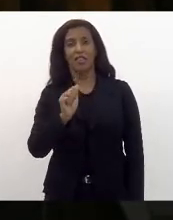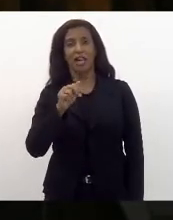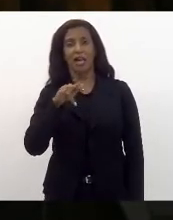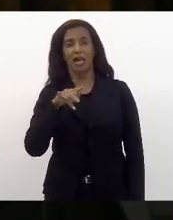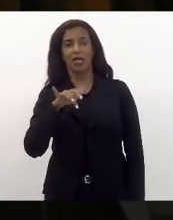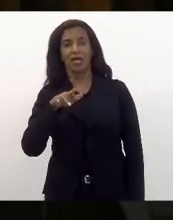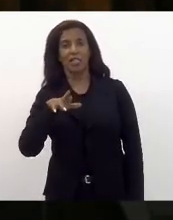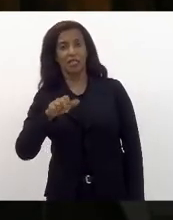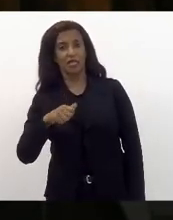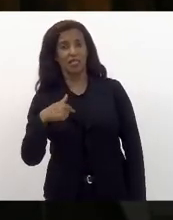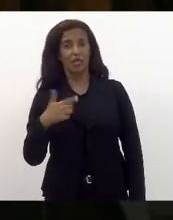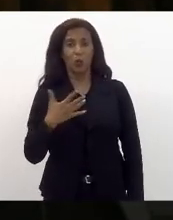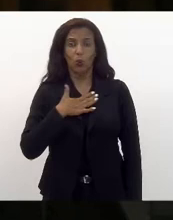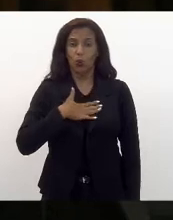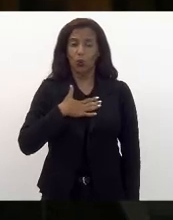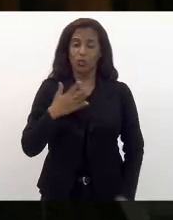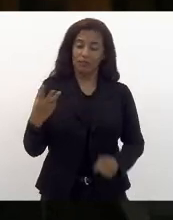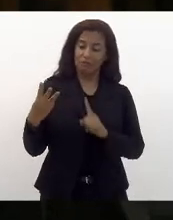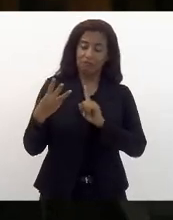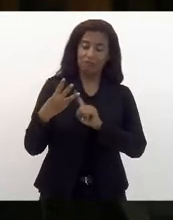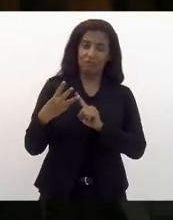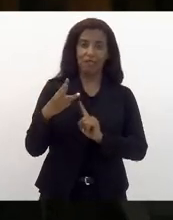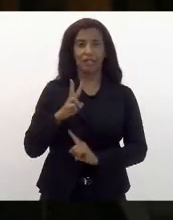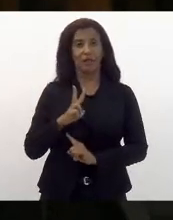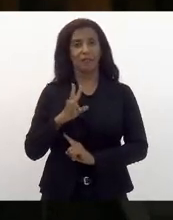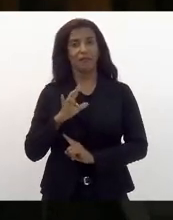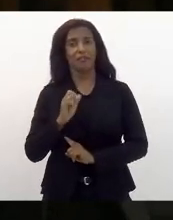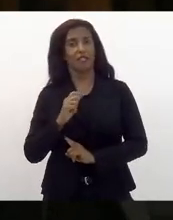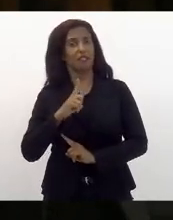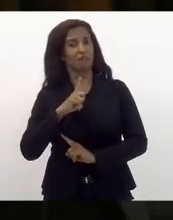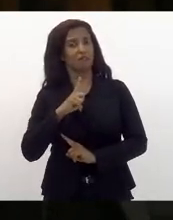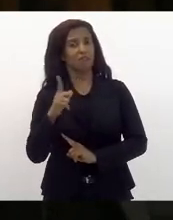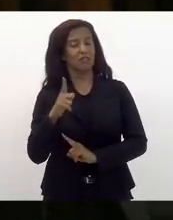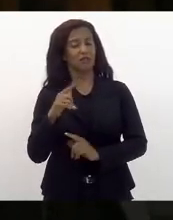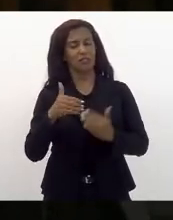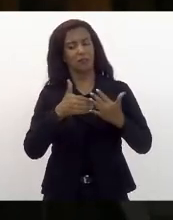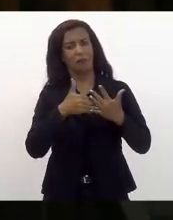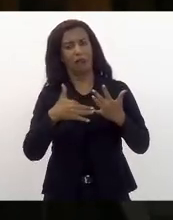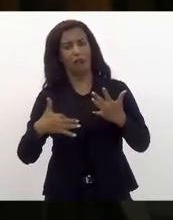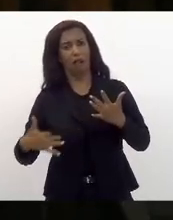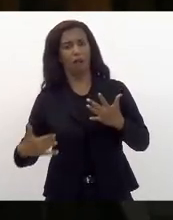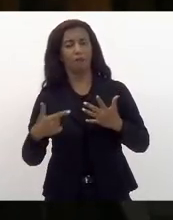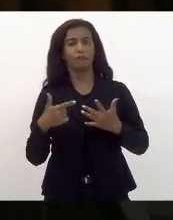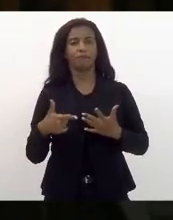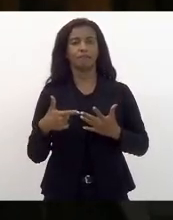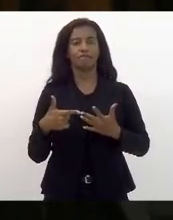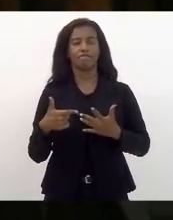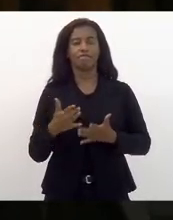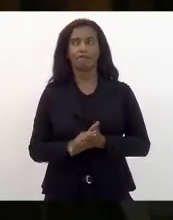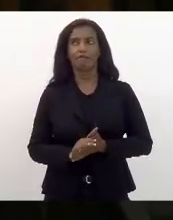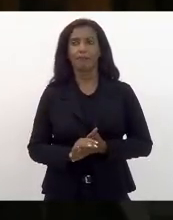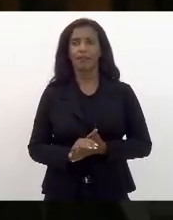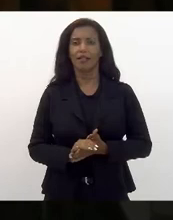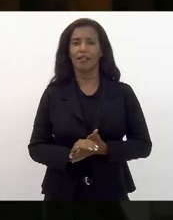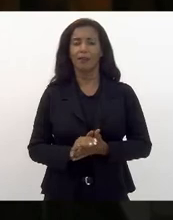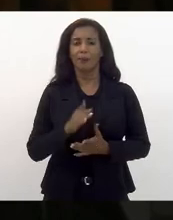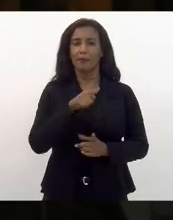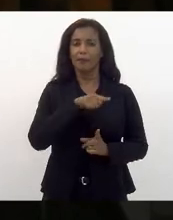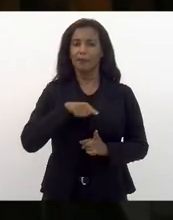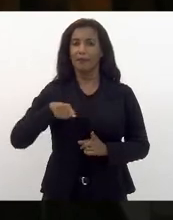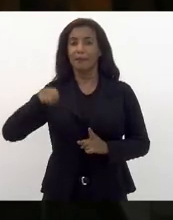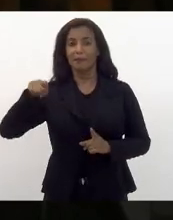eu gostaria que a terceira via tivesse corrido para em cima para cima do